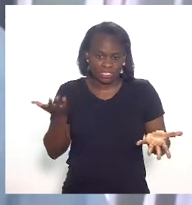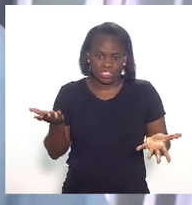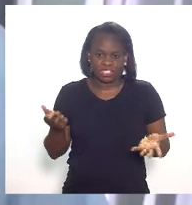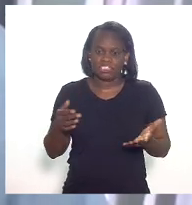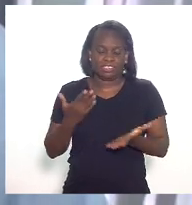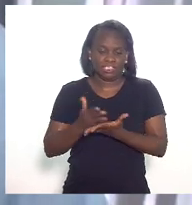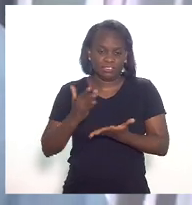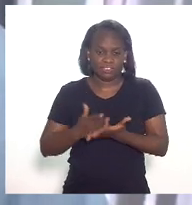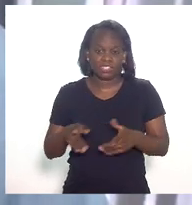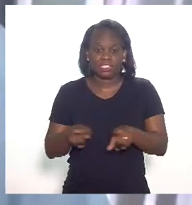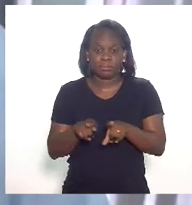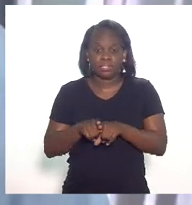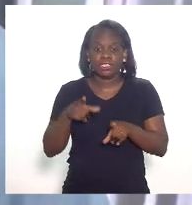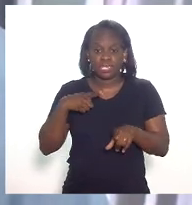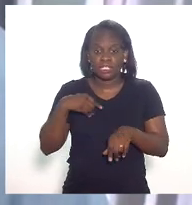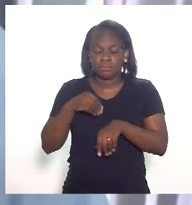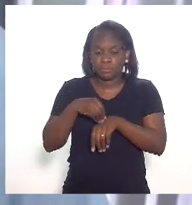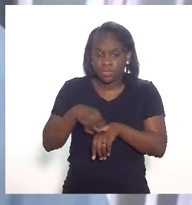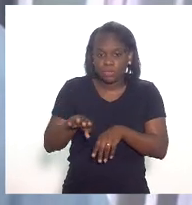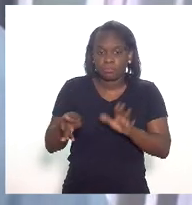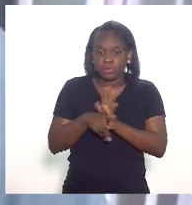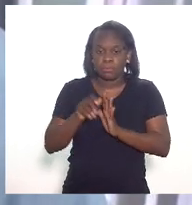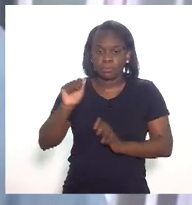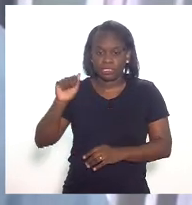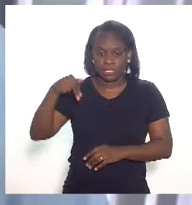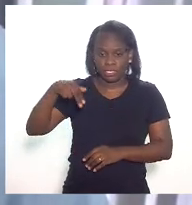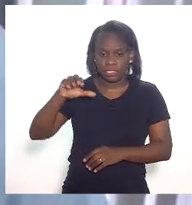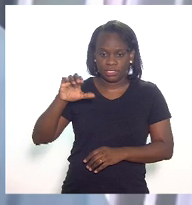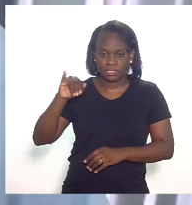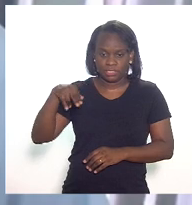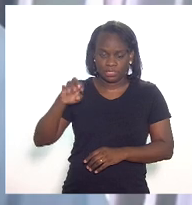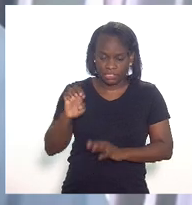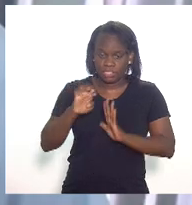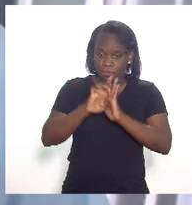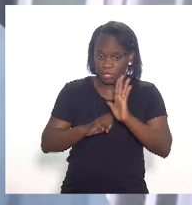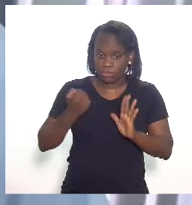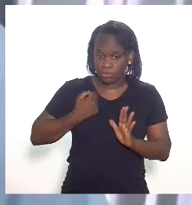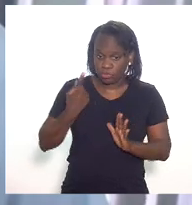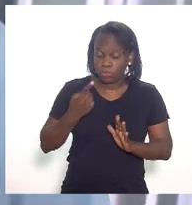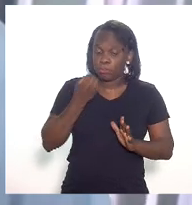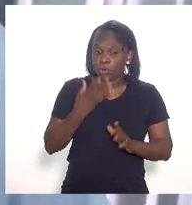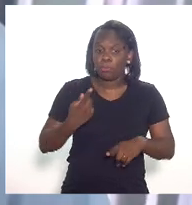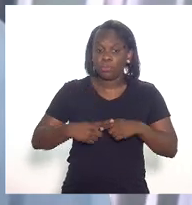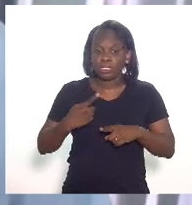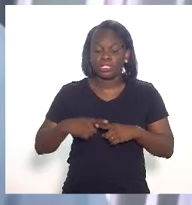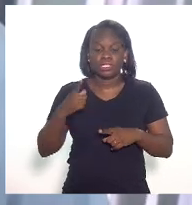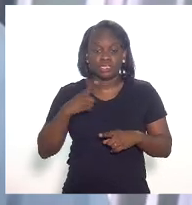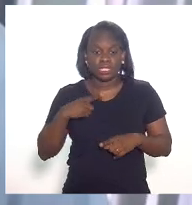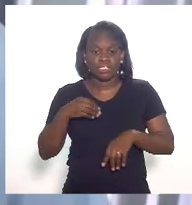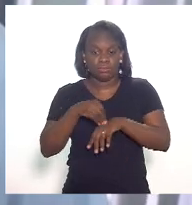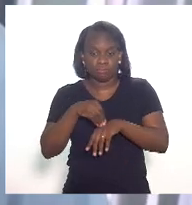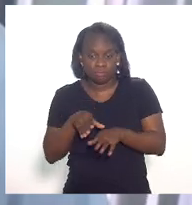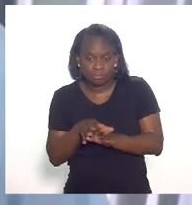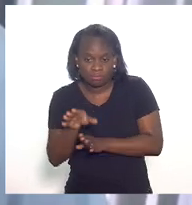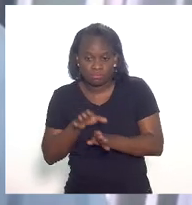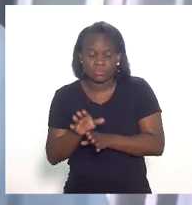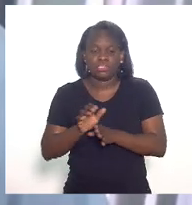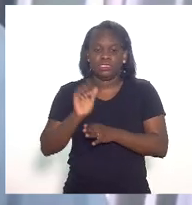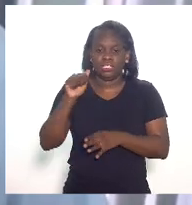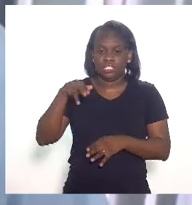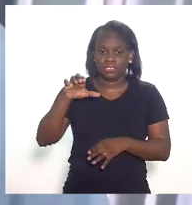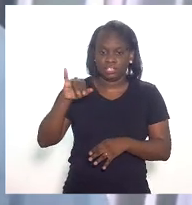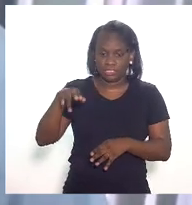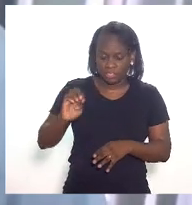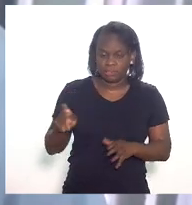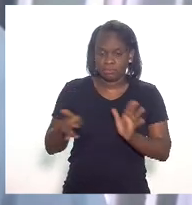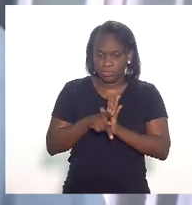até orientação da Ancine nesse sentido. Aliás, a emenda número 1 é boa, porque traz, inclusive, a orientação da Agência Nacional do Cinema